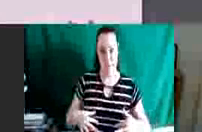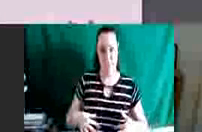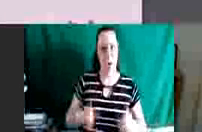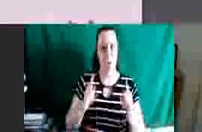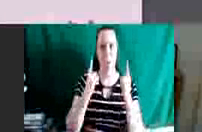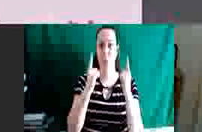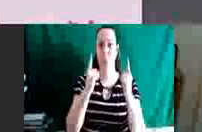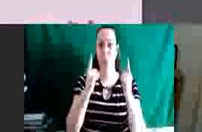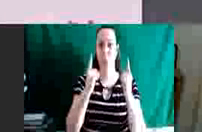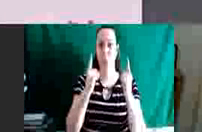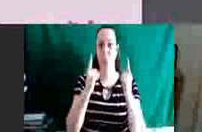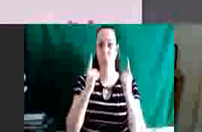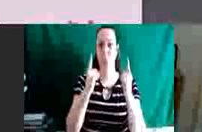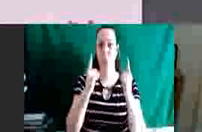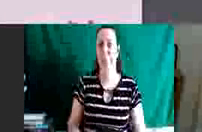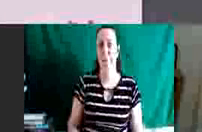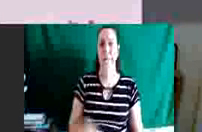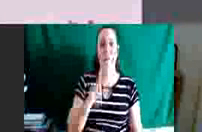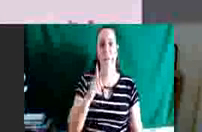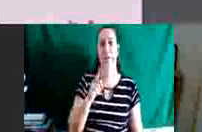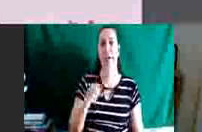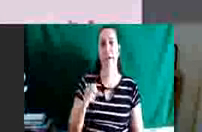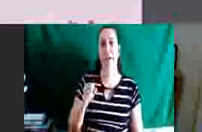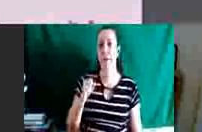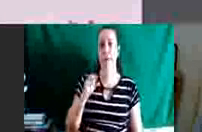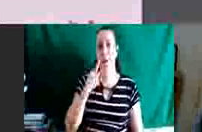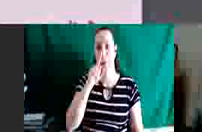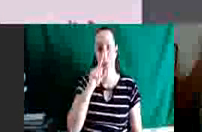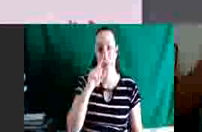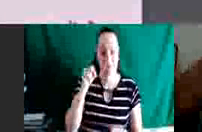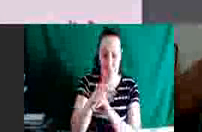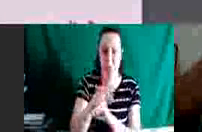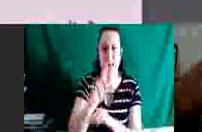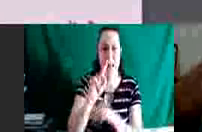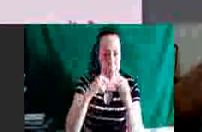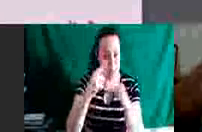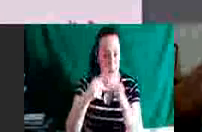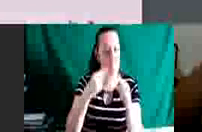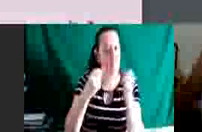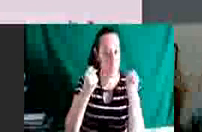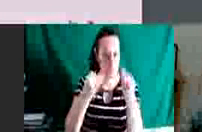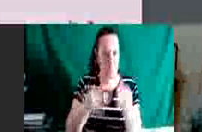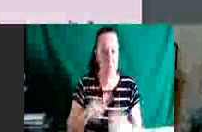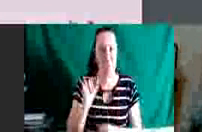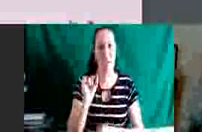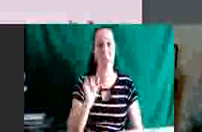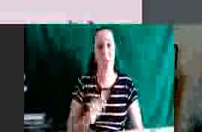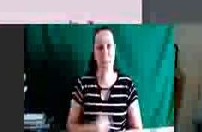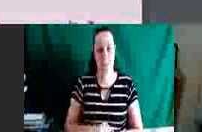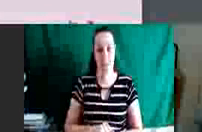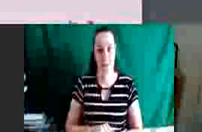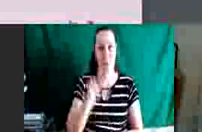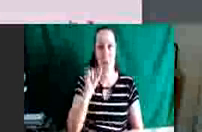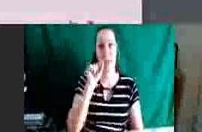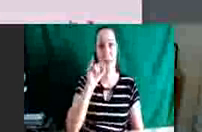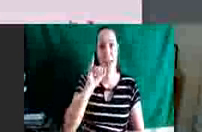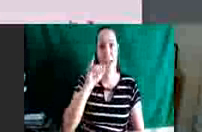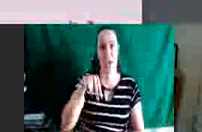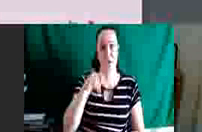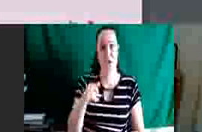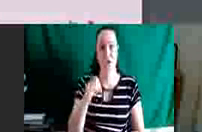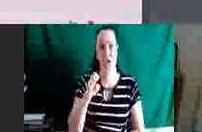desconhecidas, ó, esse permaneceu em 9º. Tá? Aqui, ó, o A10, ó, em 2017. Monitoramento e armazenamento